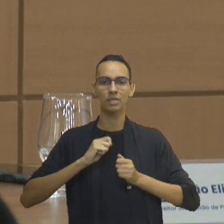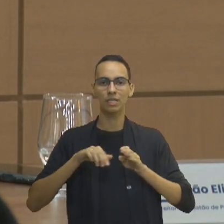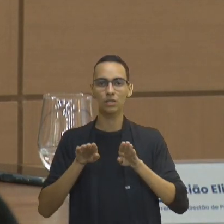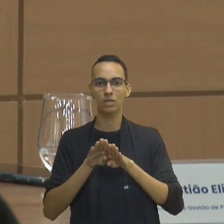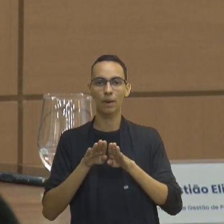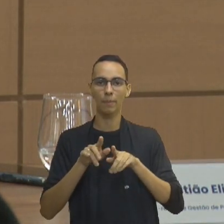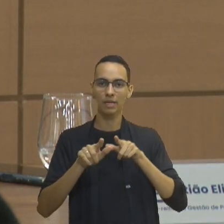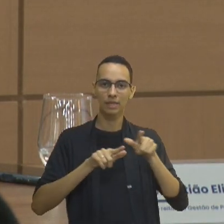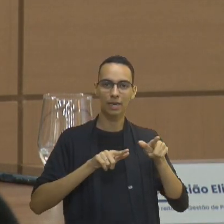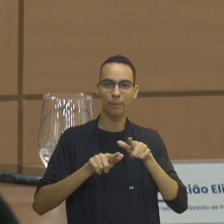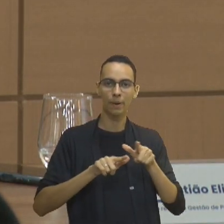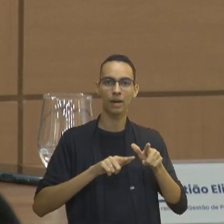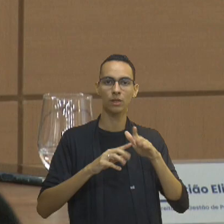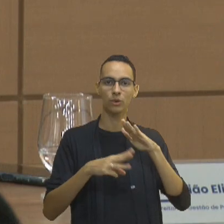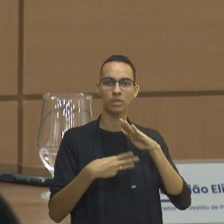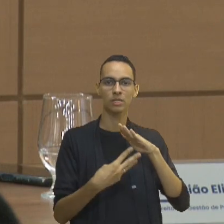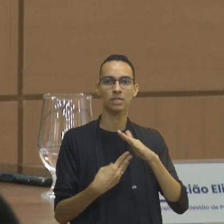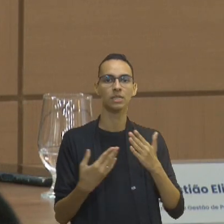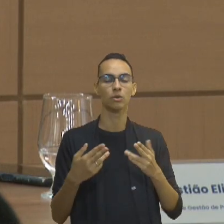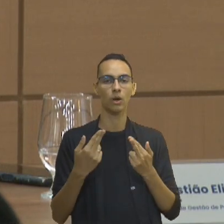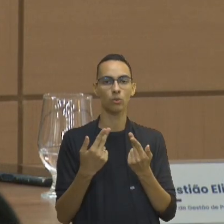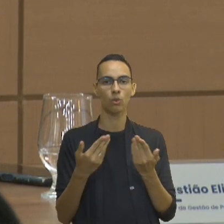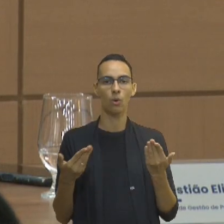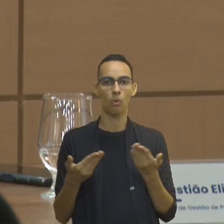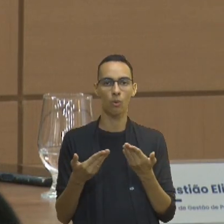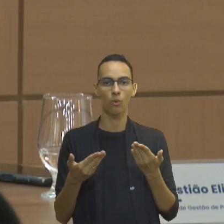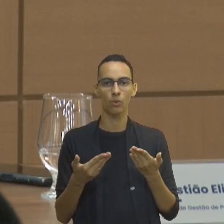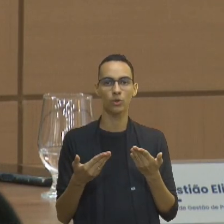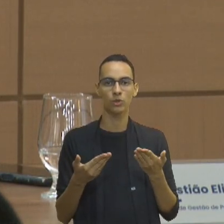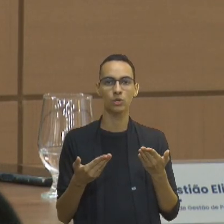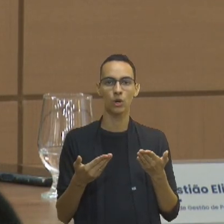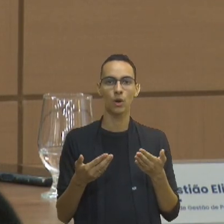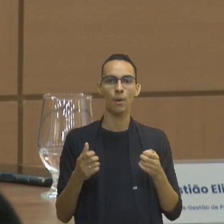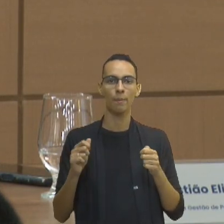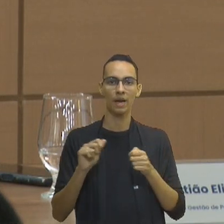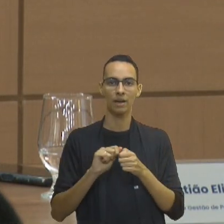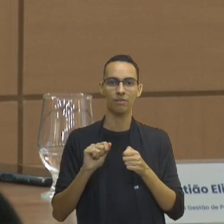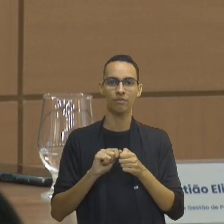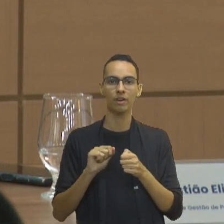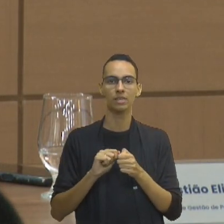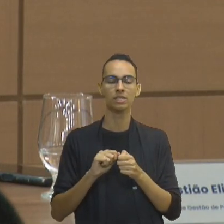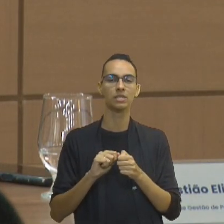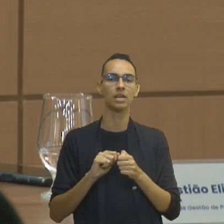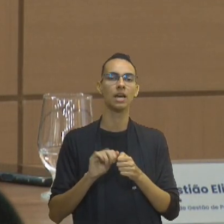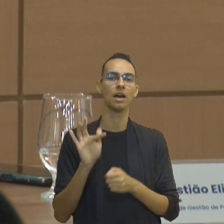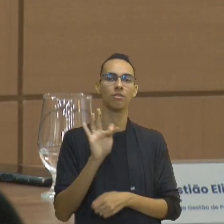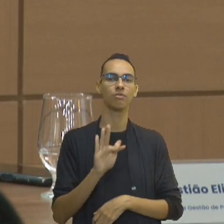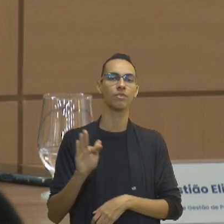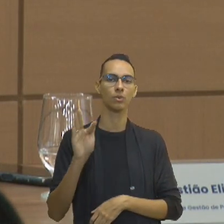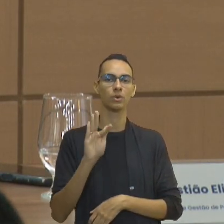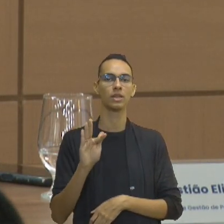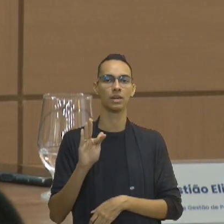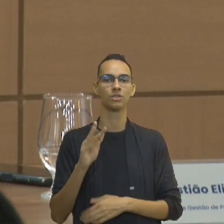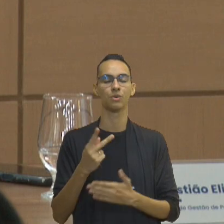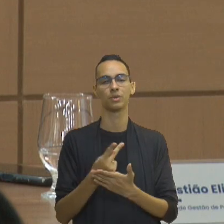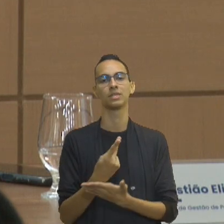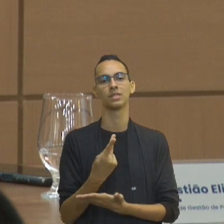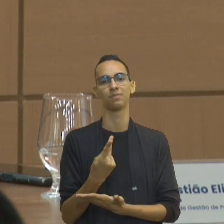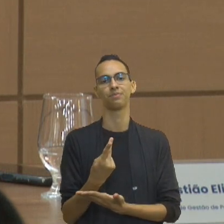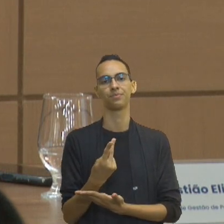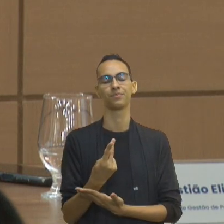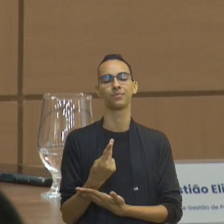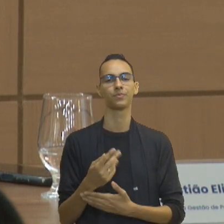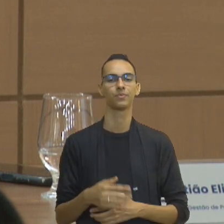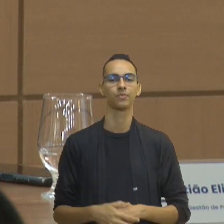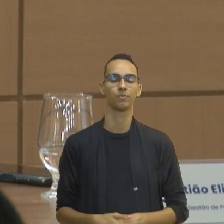trabalhadores terceirizados, na lógica que a gente tem hoje, para o funcionamento dessas universidades. A restrição orçamentária faz com que,